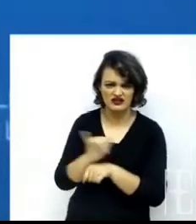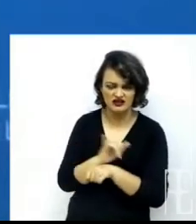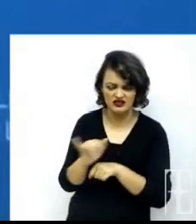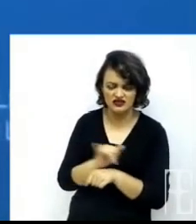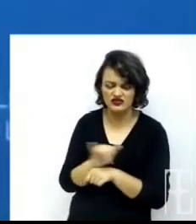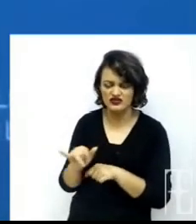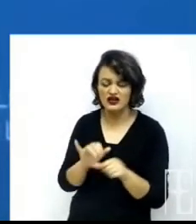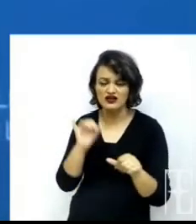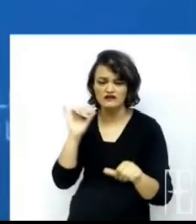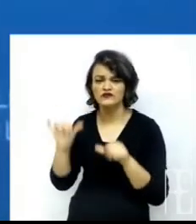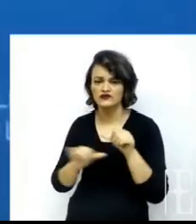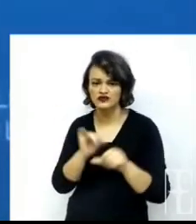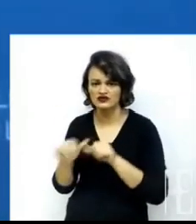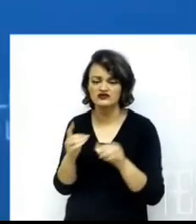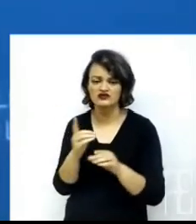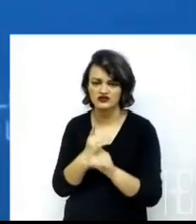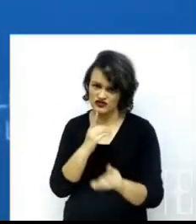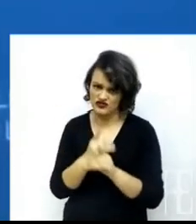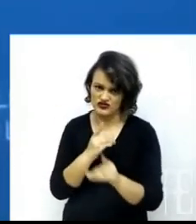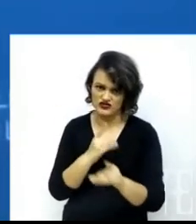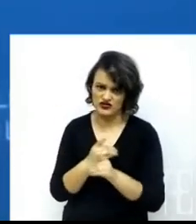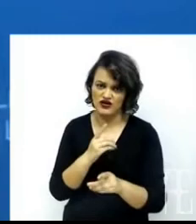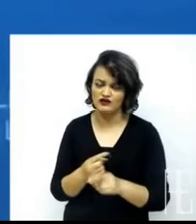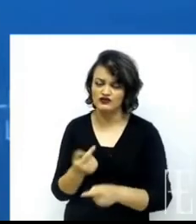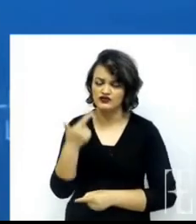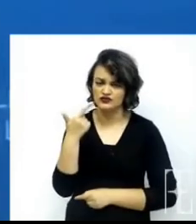de transformação digital de